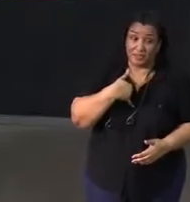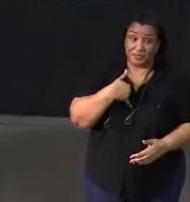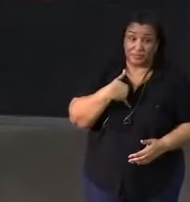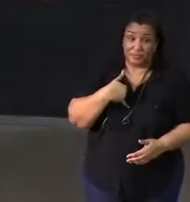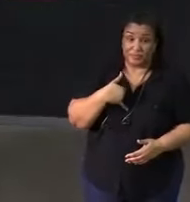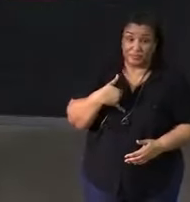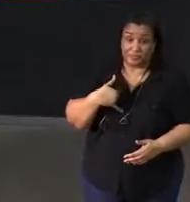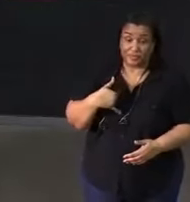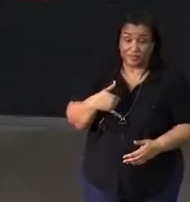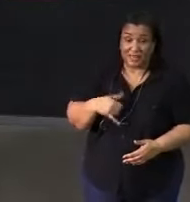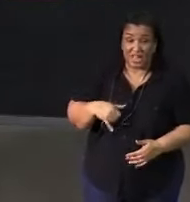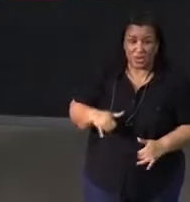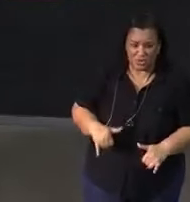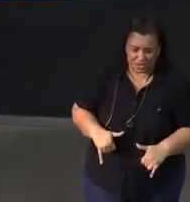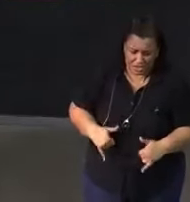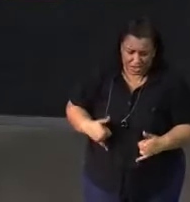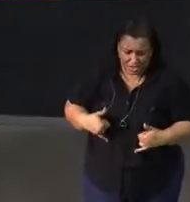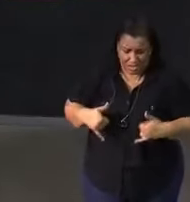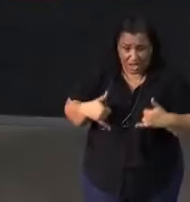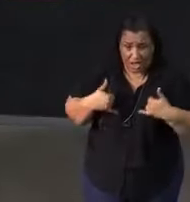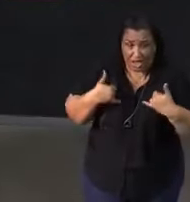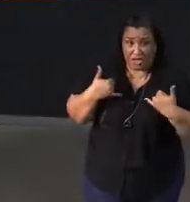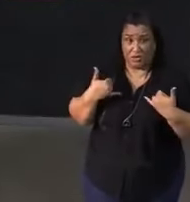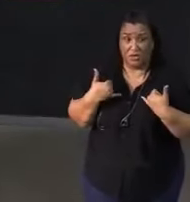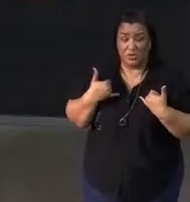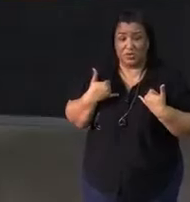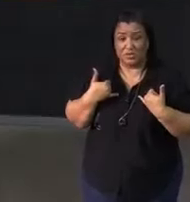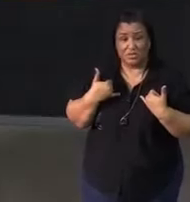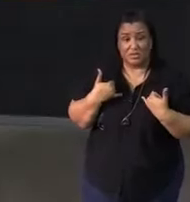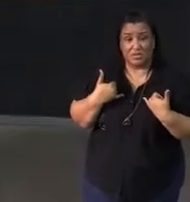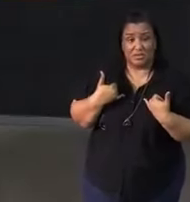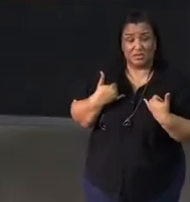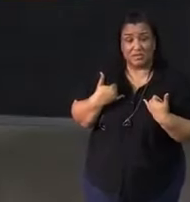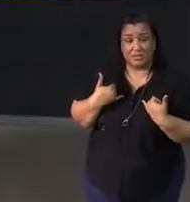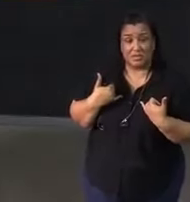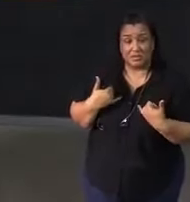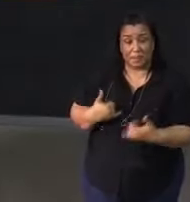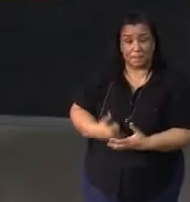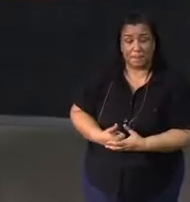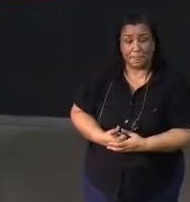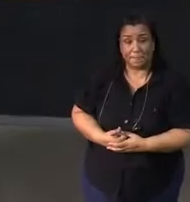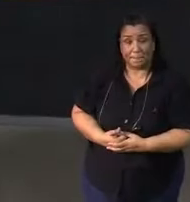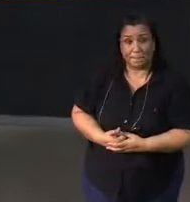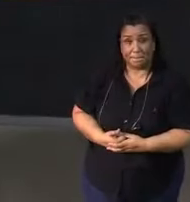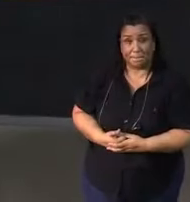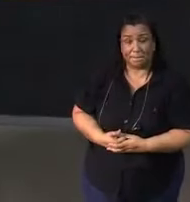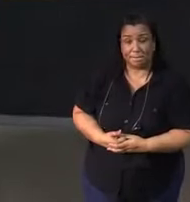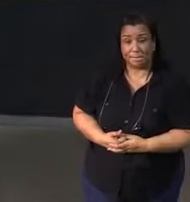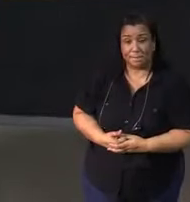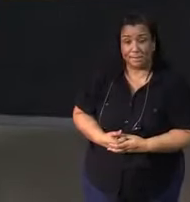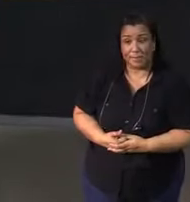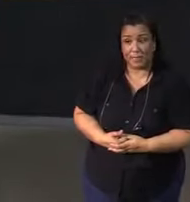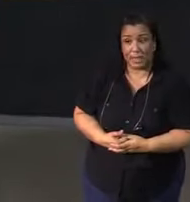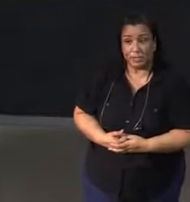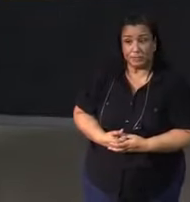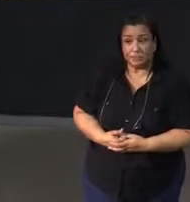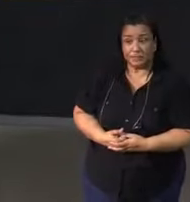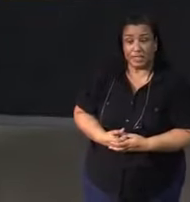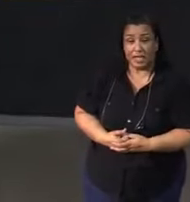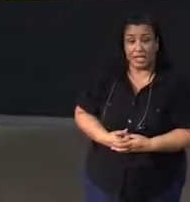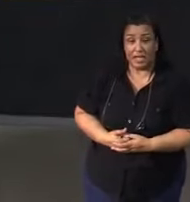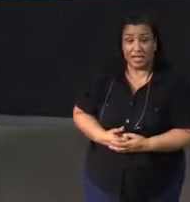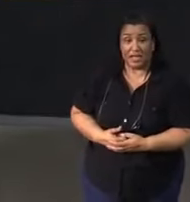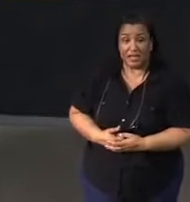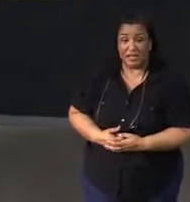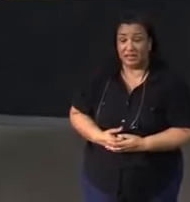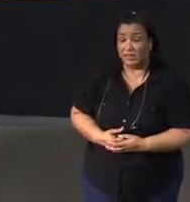arrogância, tem crescido e aumentado, ou vamos dizer, nós temos ido para os extremos cada